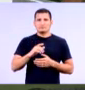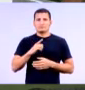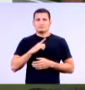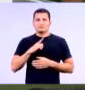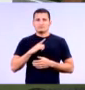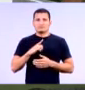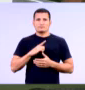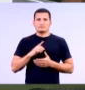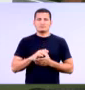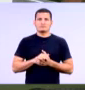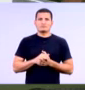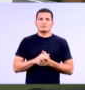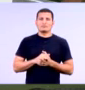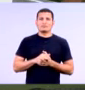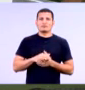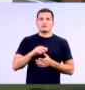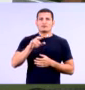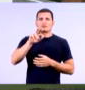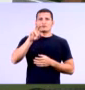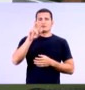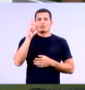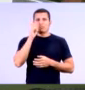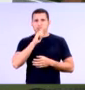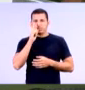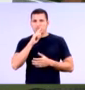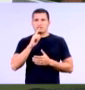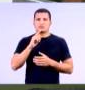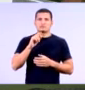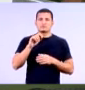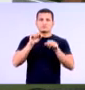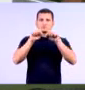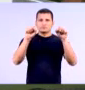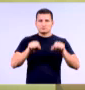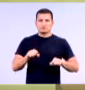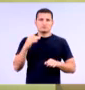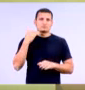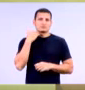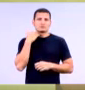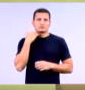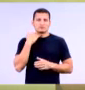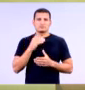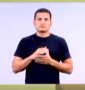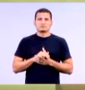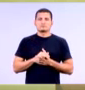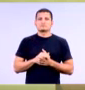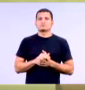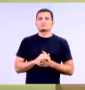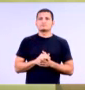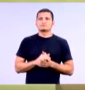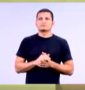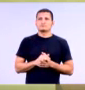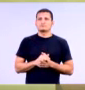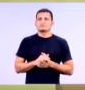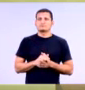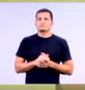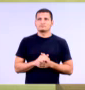ao sistema bancário, onde o saldo poderia ser setado de maneira manual.